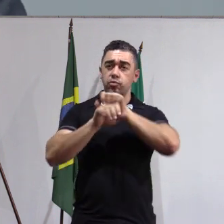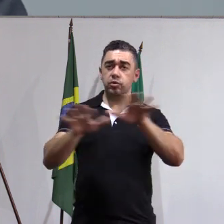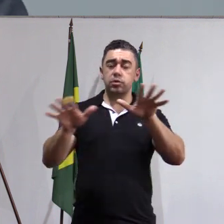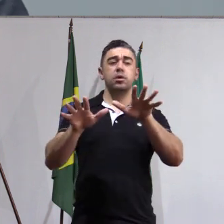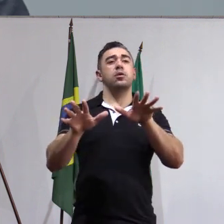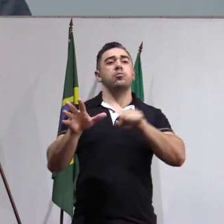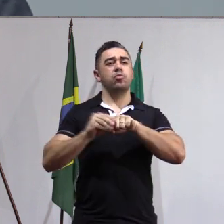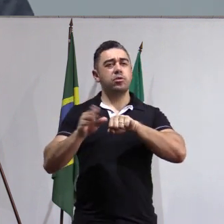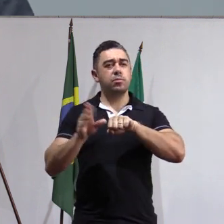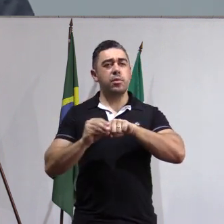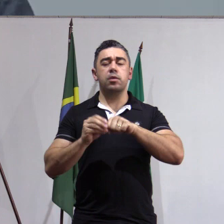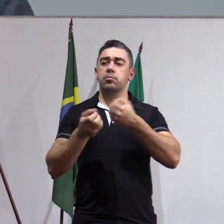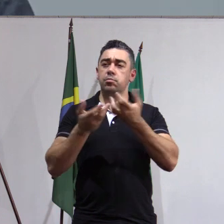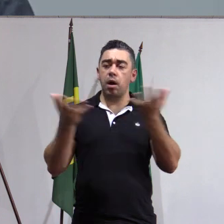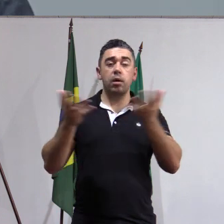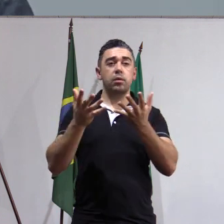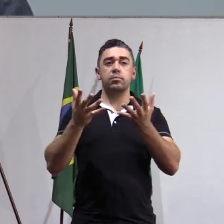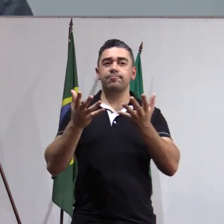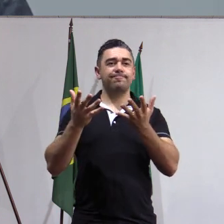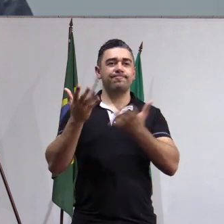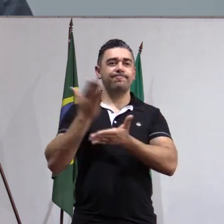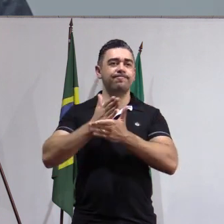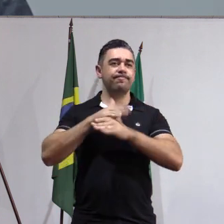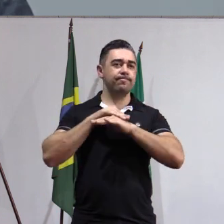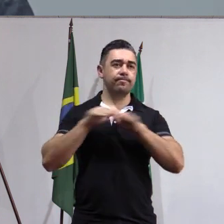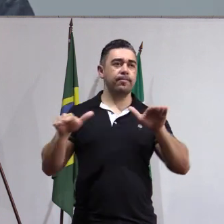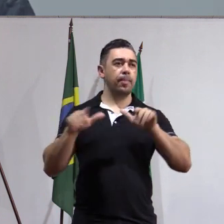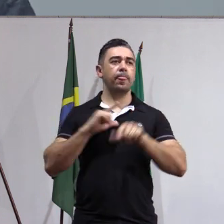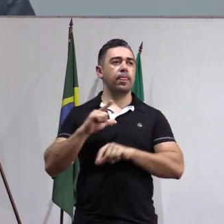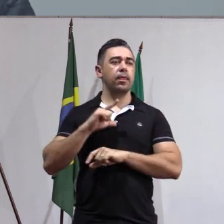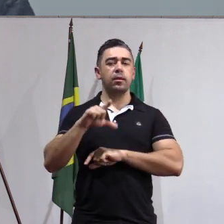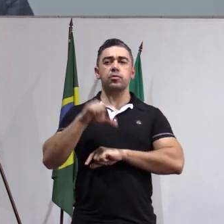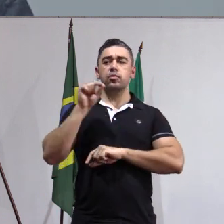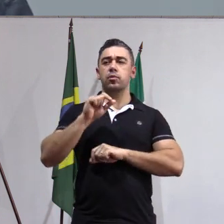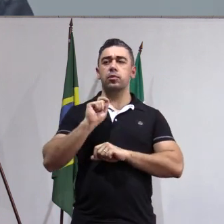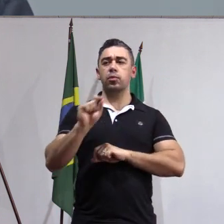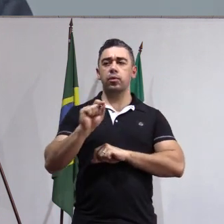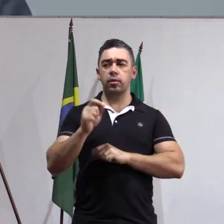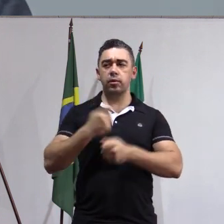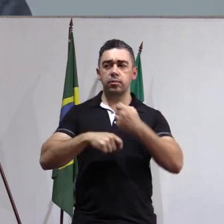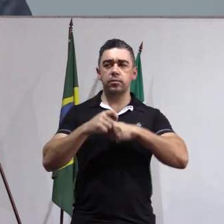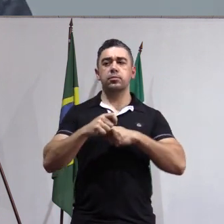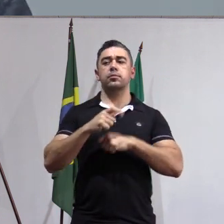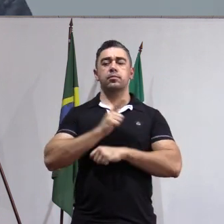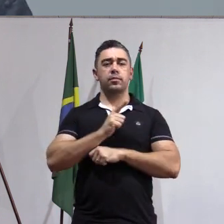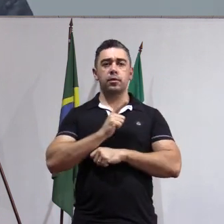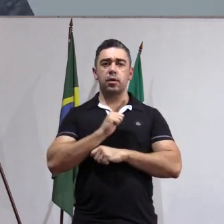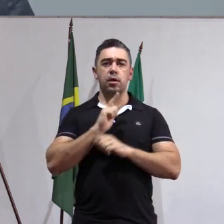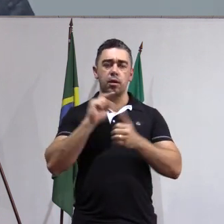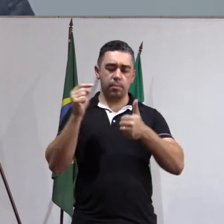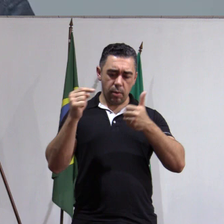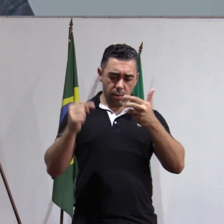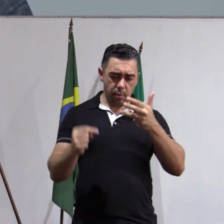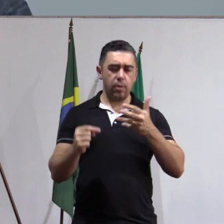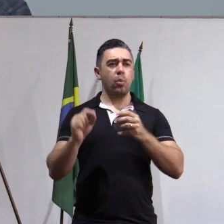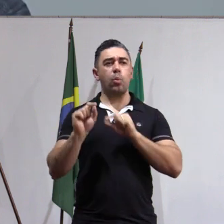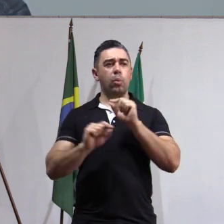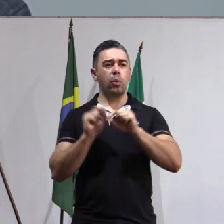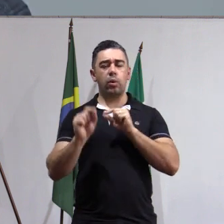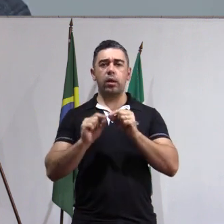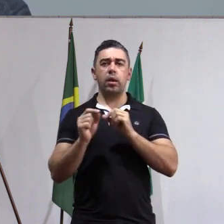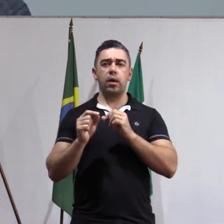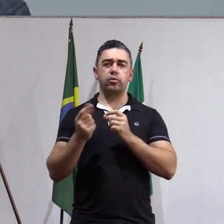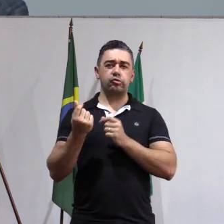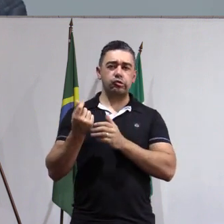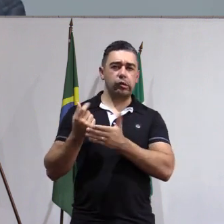do conhecimento, deixar de ser o parâmetro para a tomada de decisão administrativa. Não vou entrar na questão dos fundos imobiliários e o